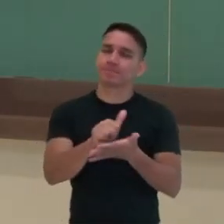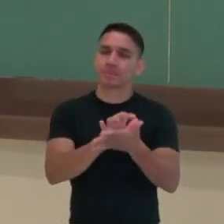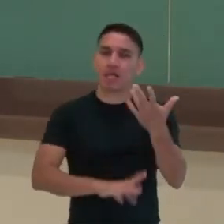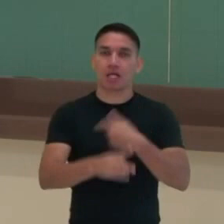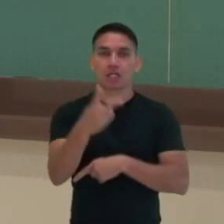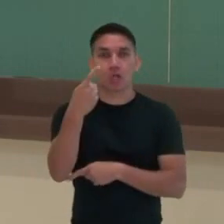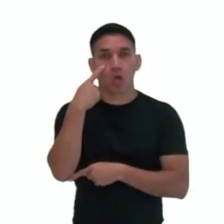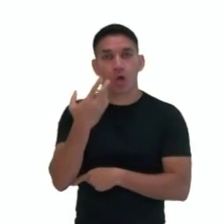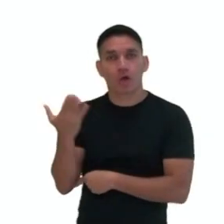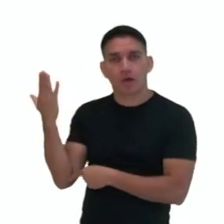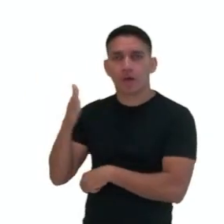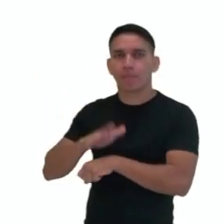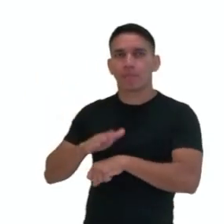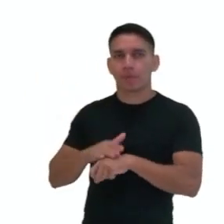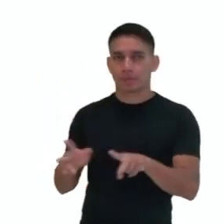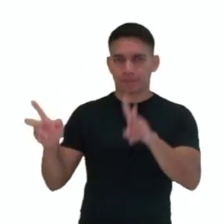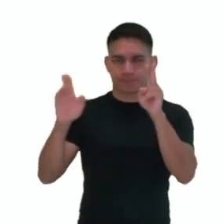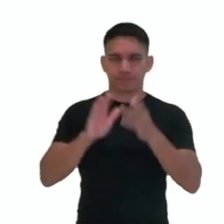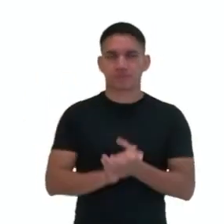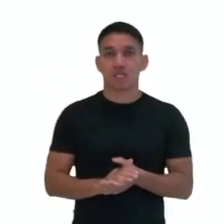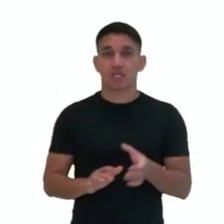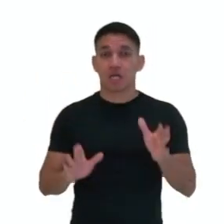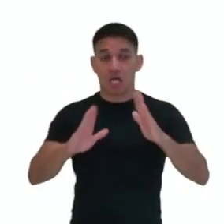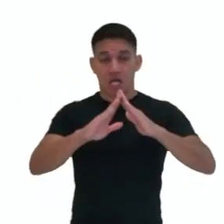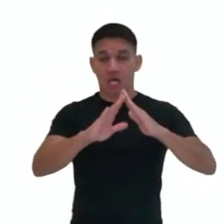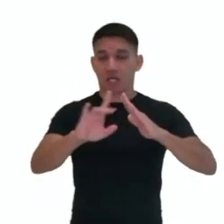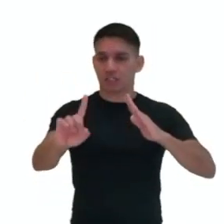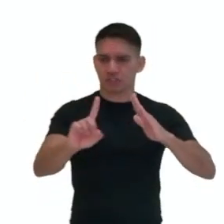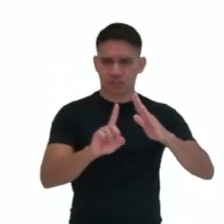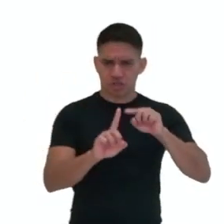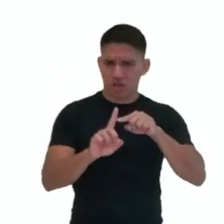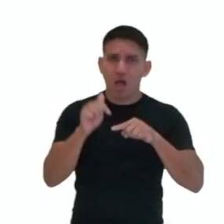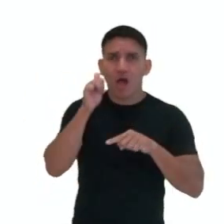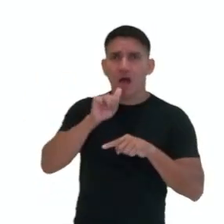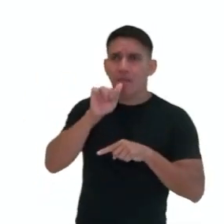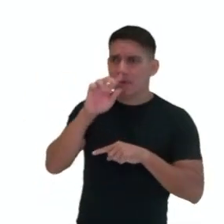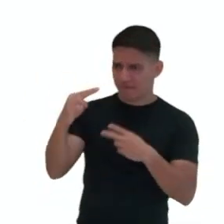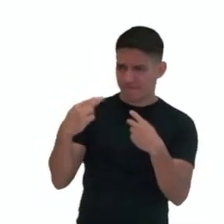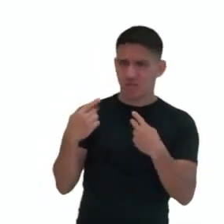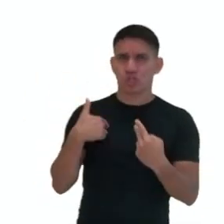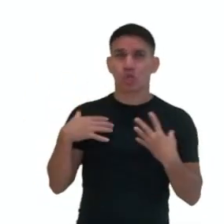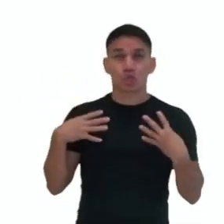ó, quando chegou em casa, minha mãe, ao me ver toda esfolada, né?